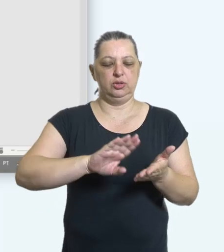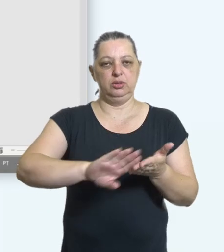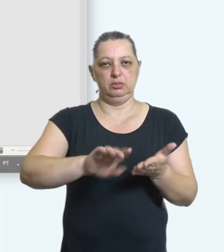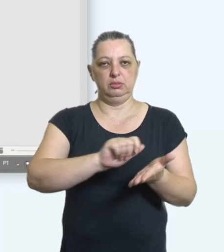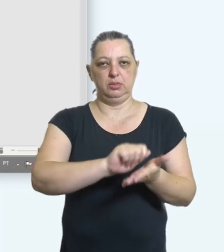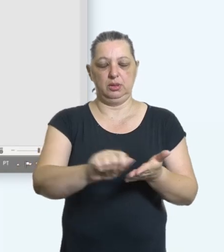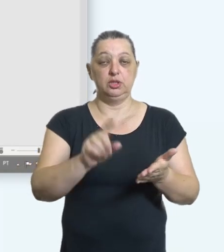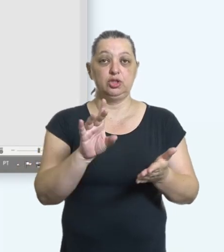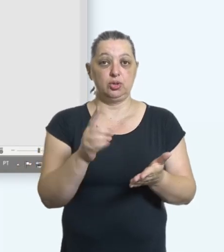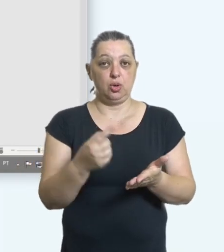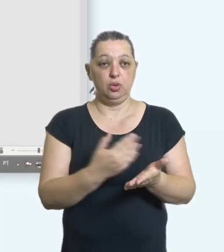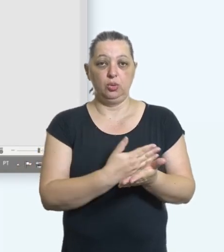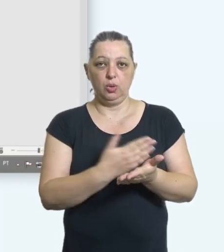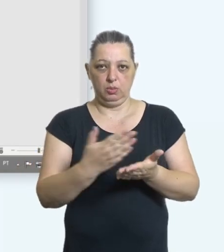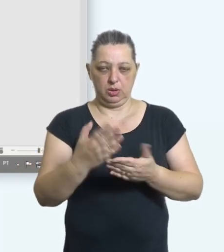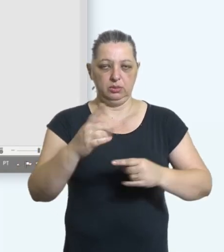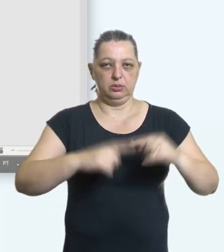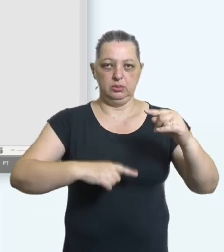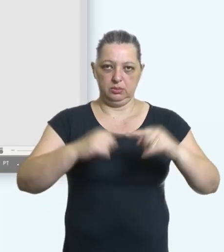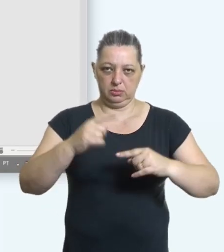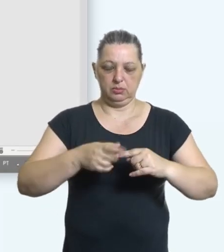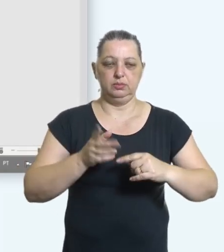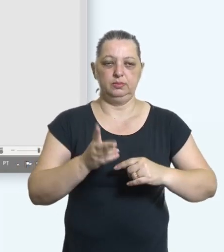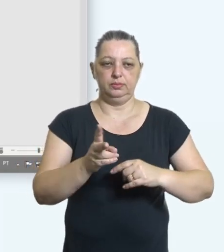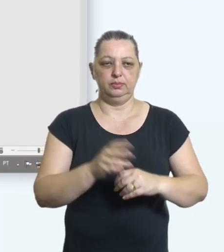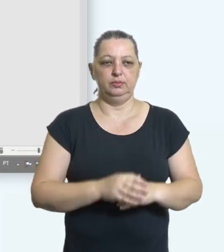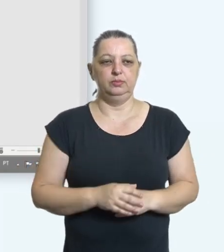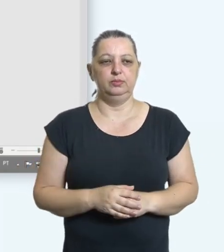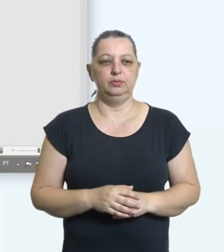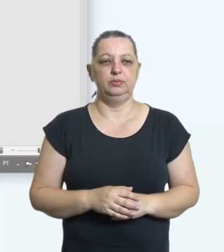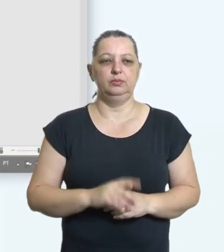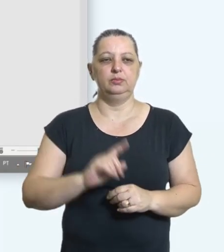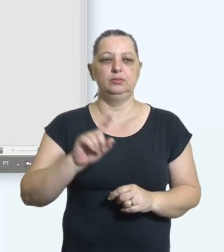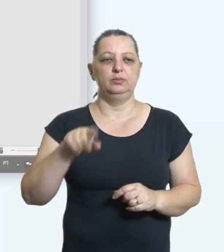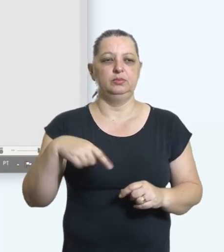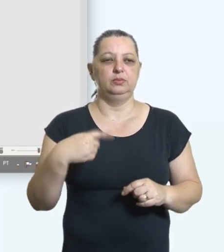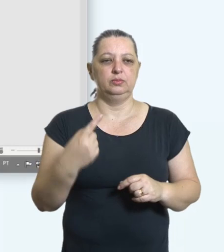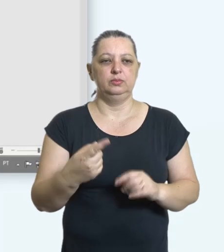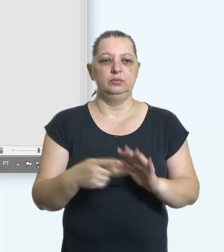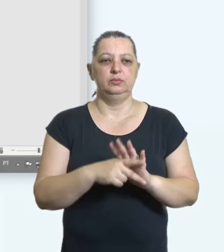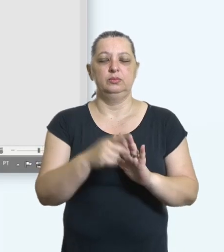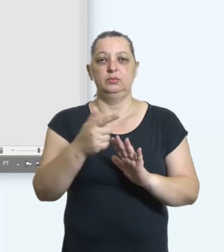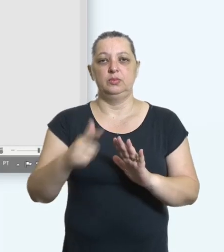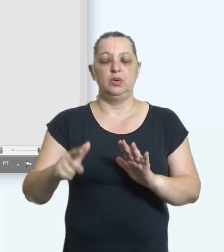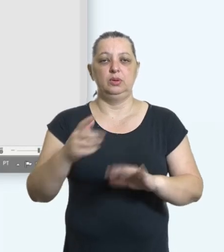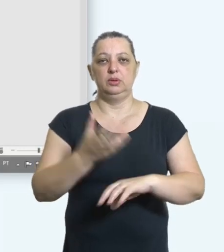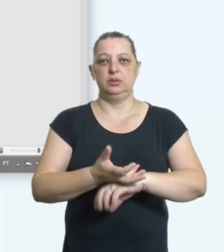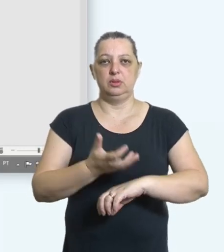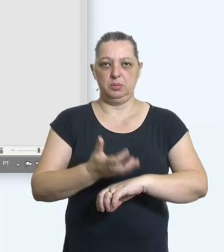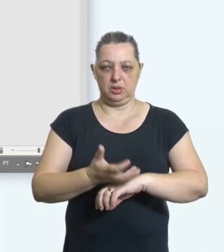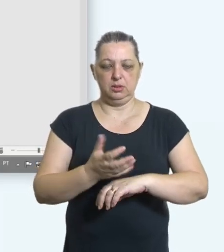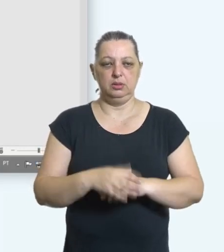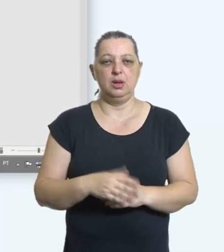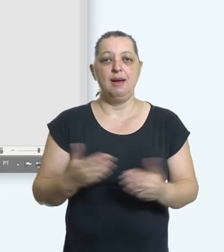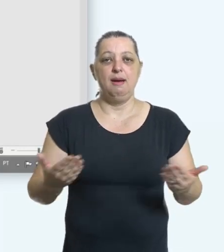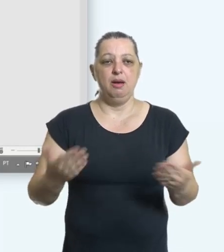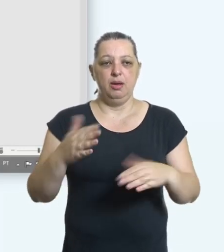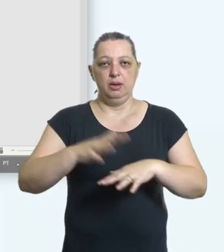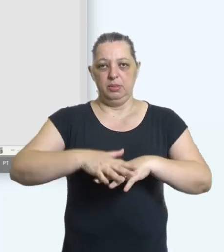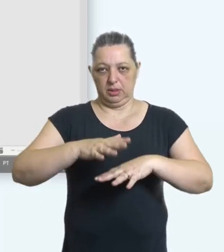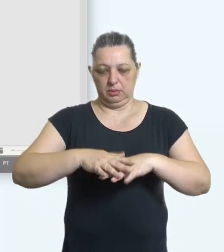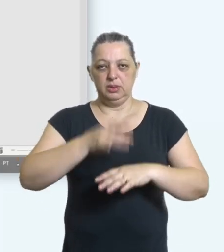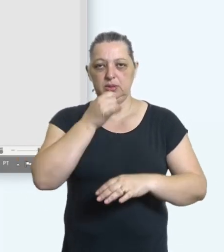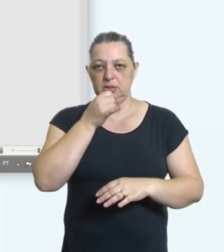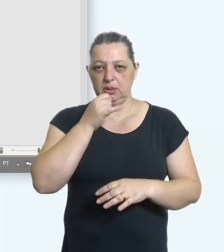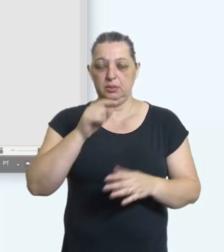Só no começo do material, você vai manter. E depois, quando mudar para outra disciplina, no caso aqui vai ser matemática, aí você põe